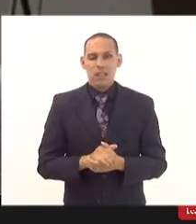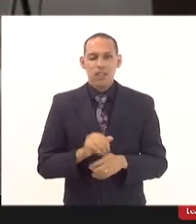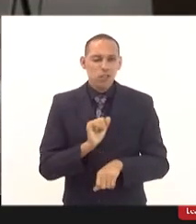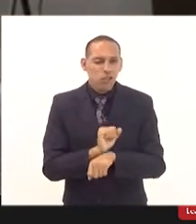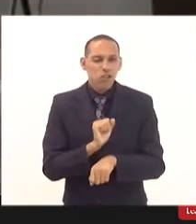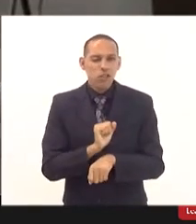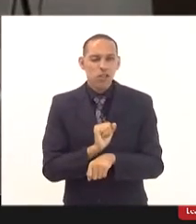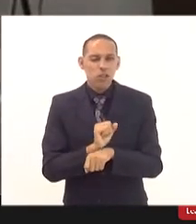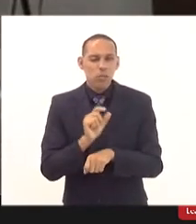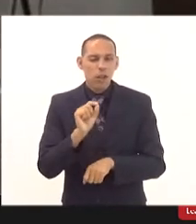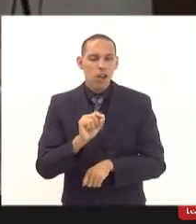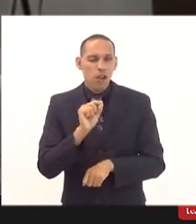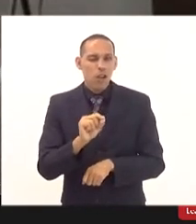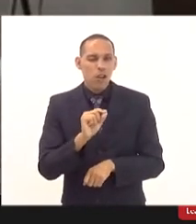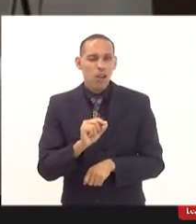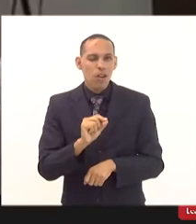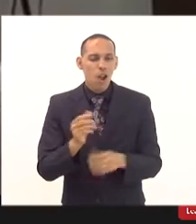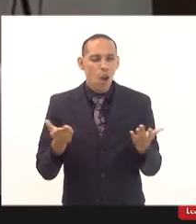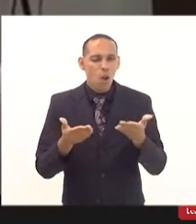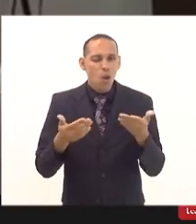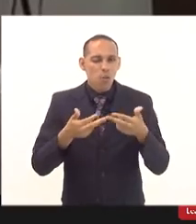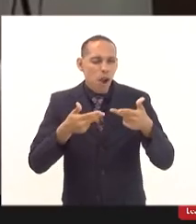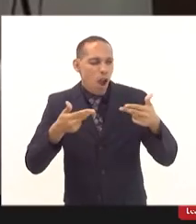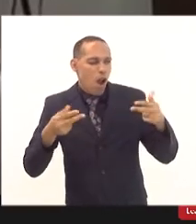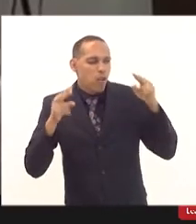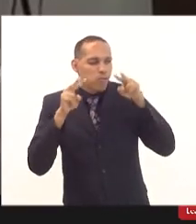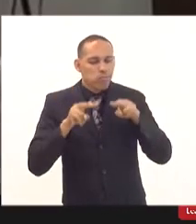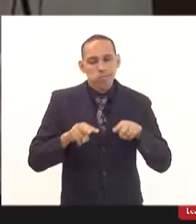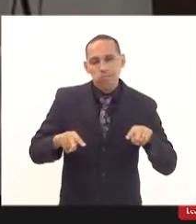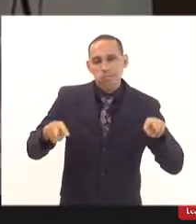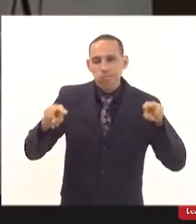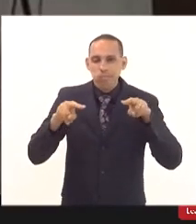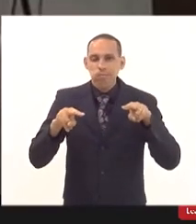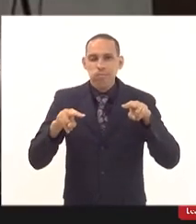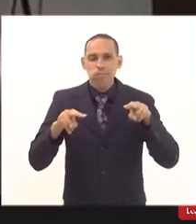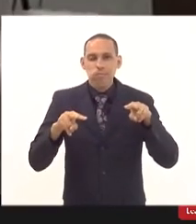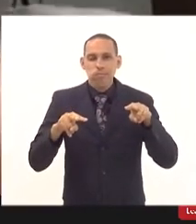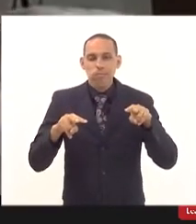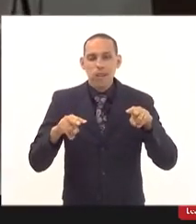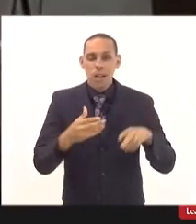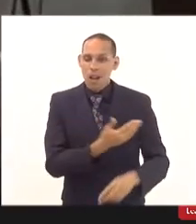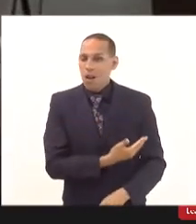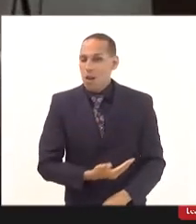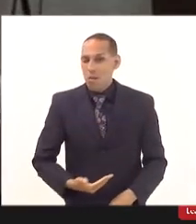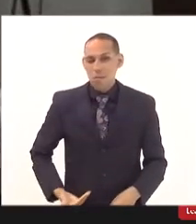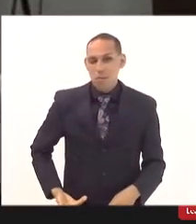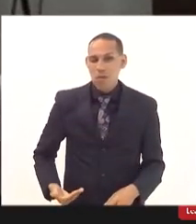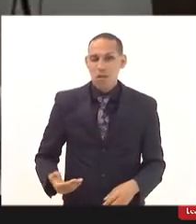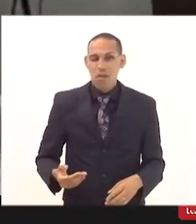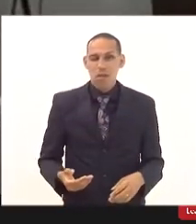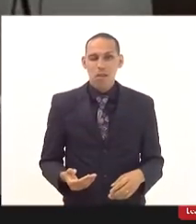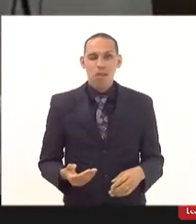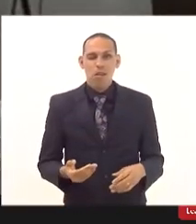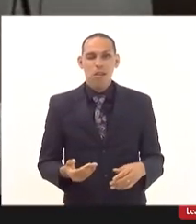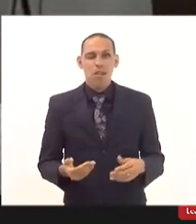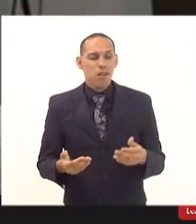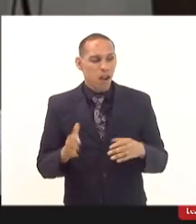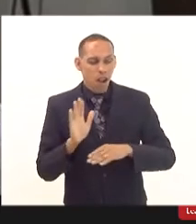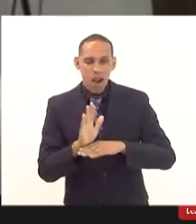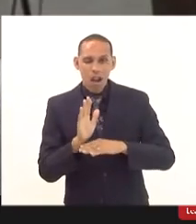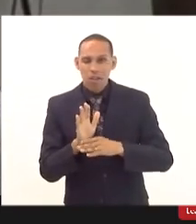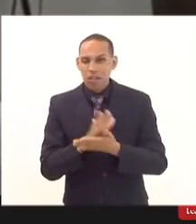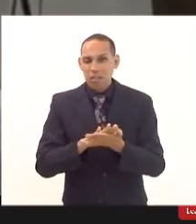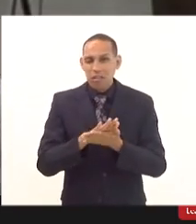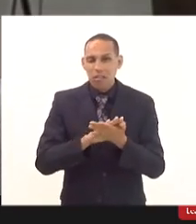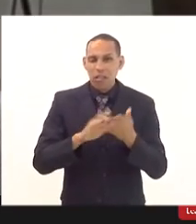da do andar da Carruagem assim o poder público Não eu tava difícil um problema dela atenção ao deficiente